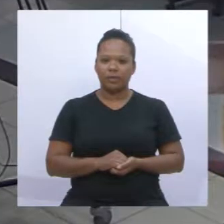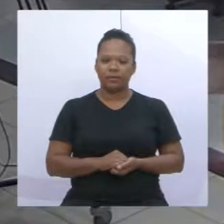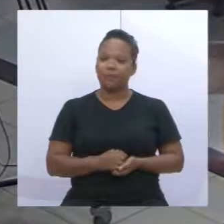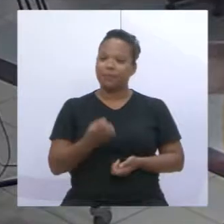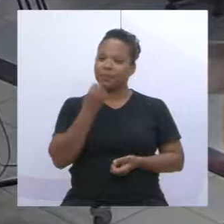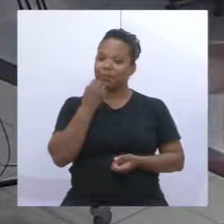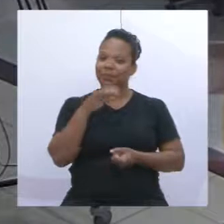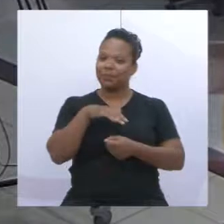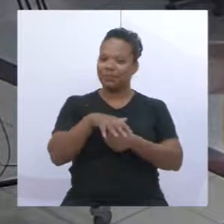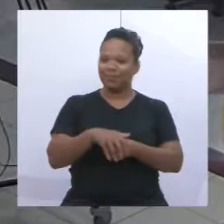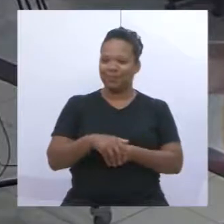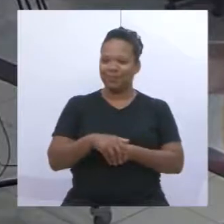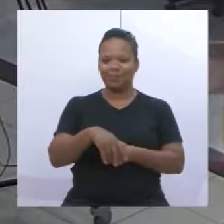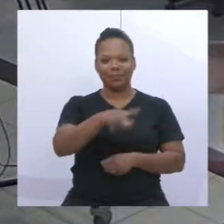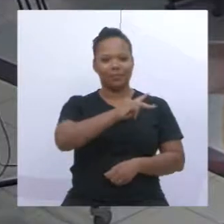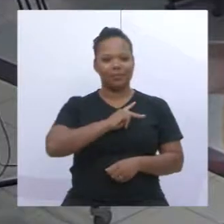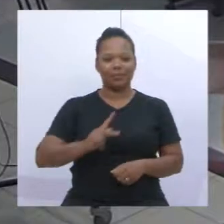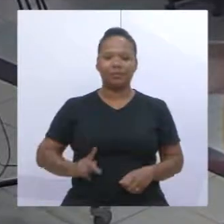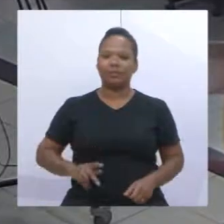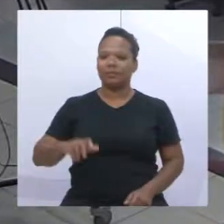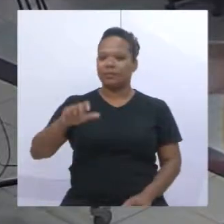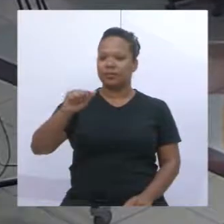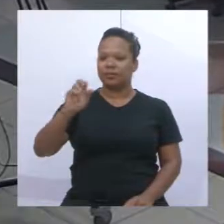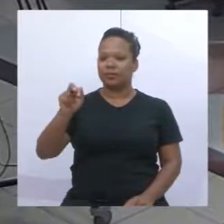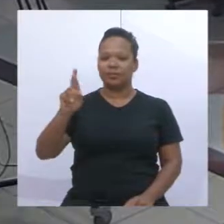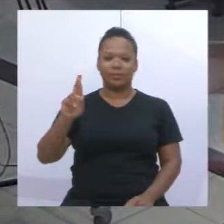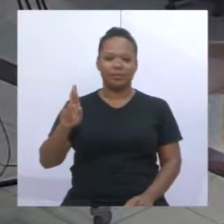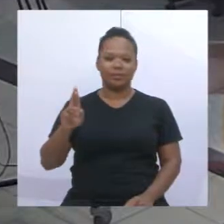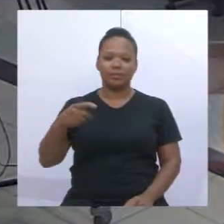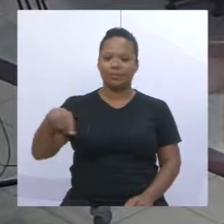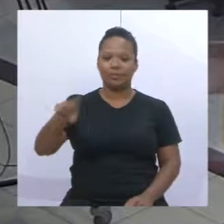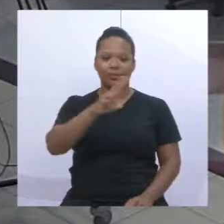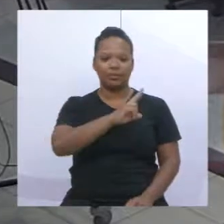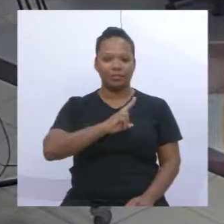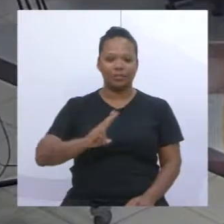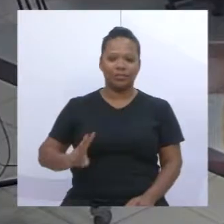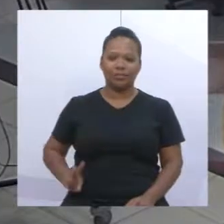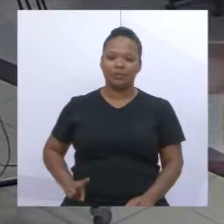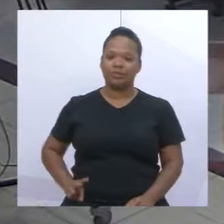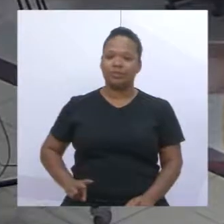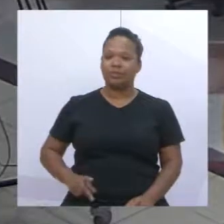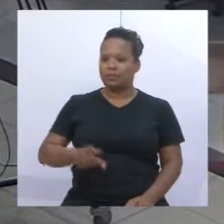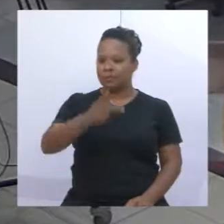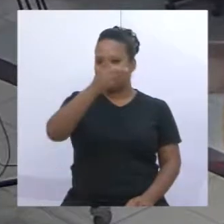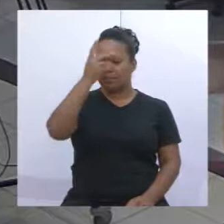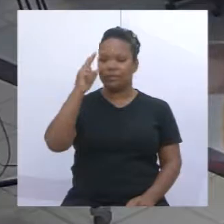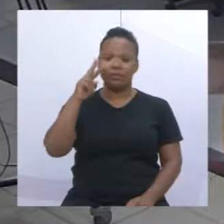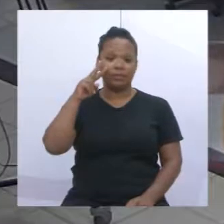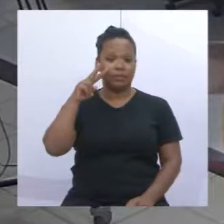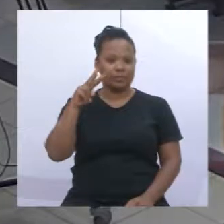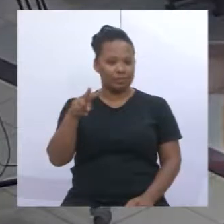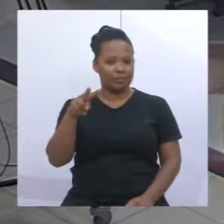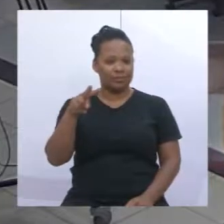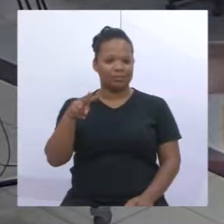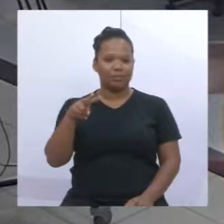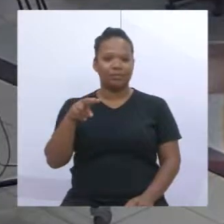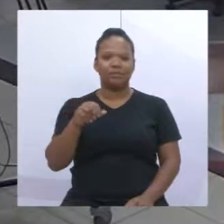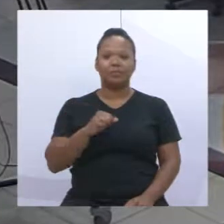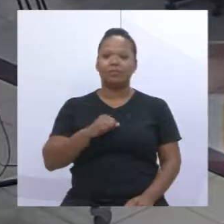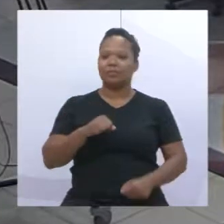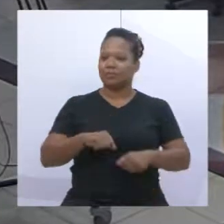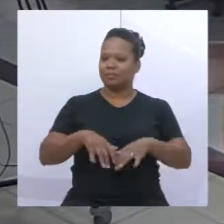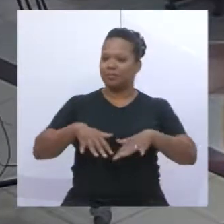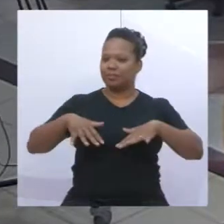Boa noite a todos, presidente Abner, nobres colegas vereadores, os munícipes que nos acompanham aqui